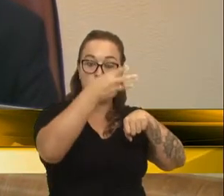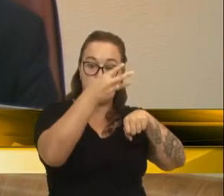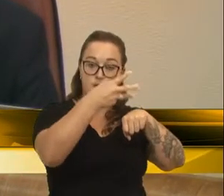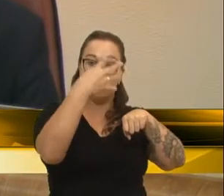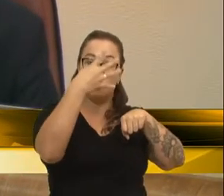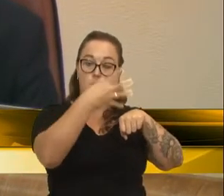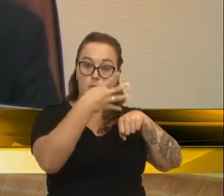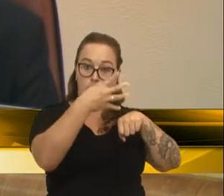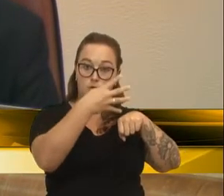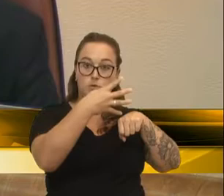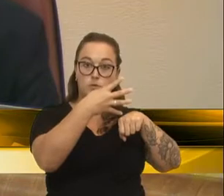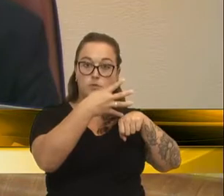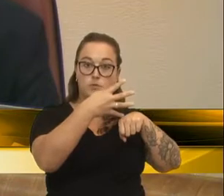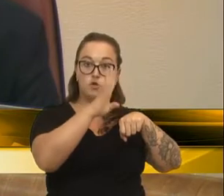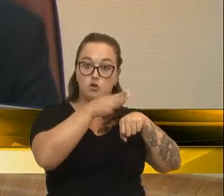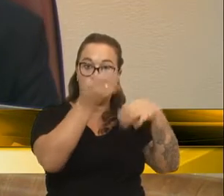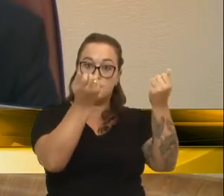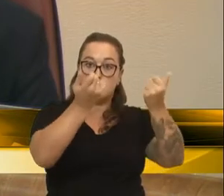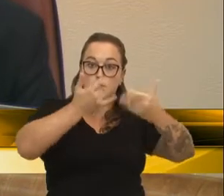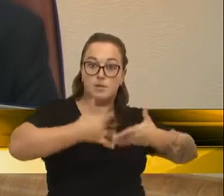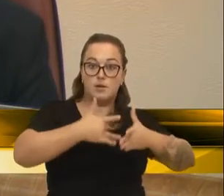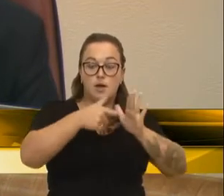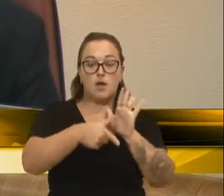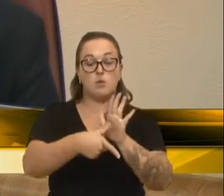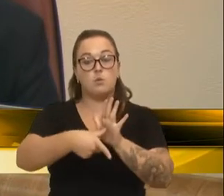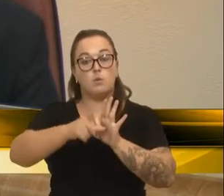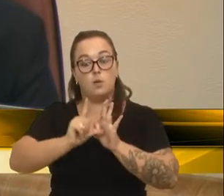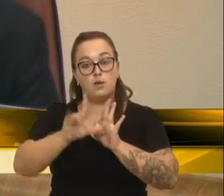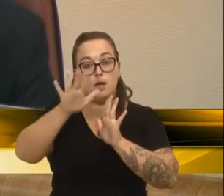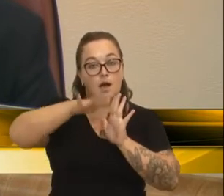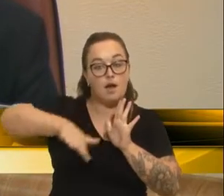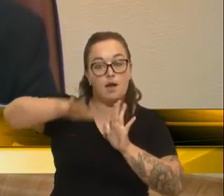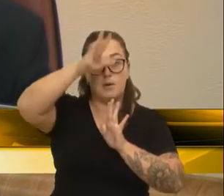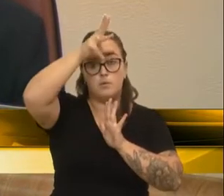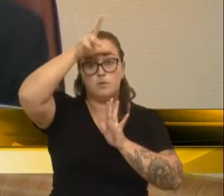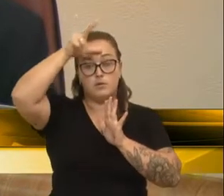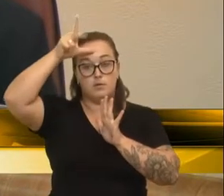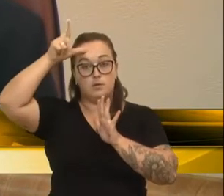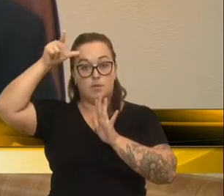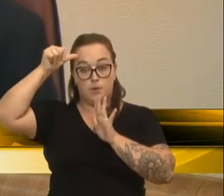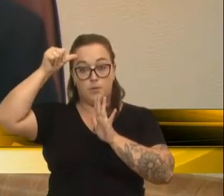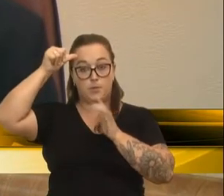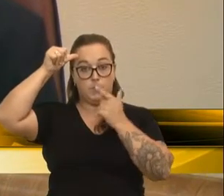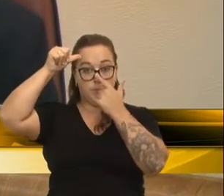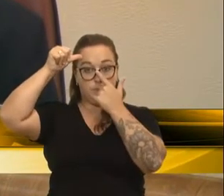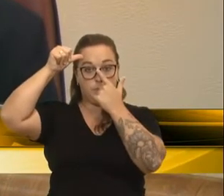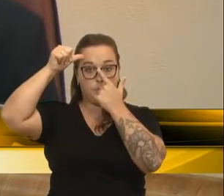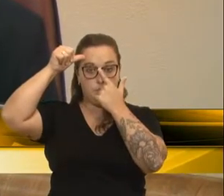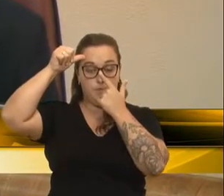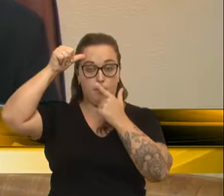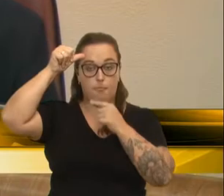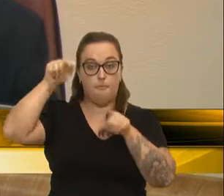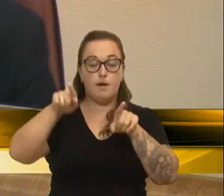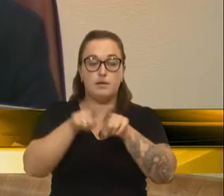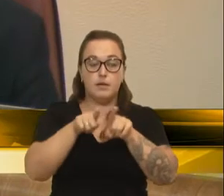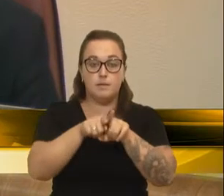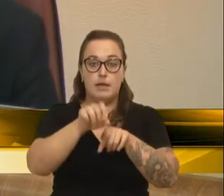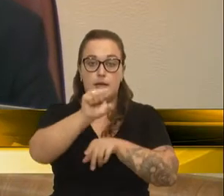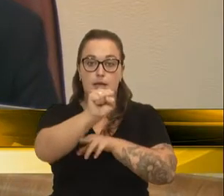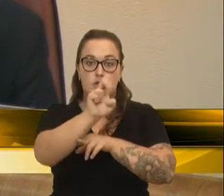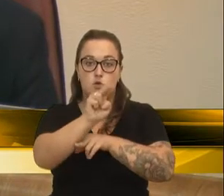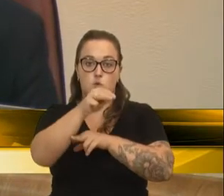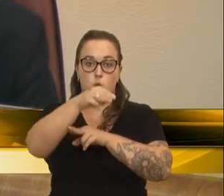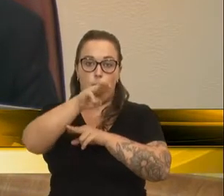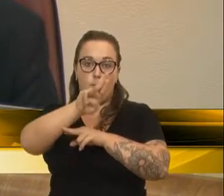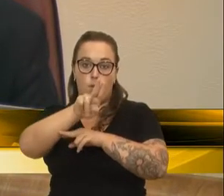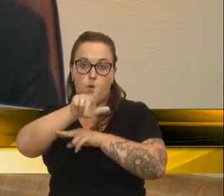7.213/2010, acima referidos, aplicáveis a nível municipal, subsidiariamente, a súmula vinculante 13